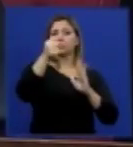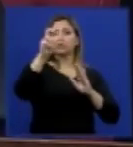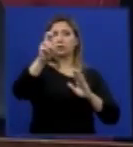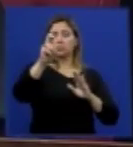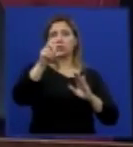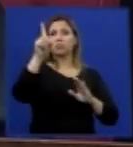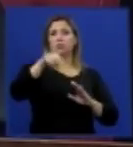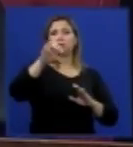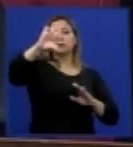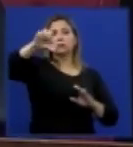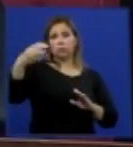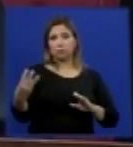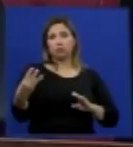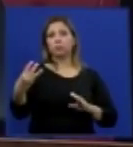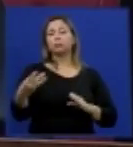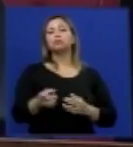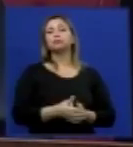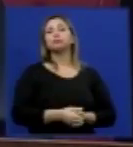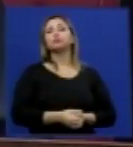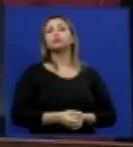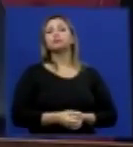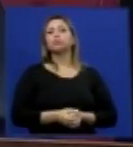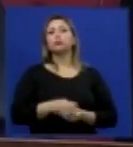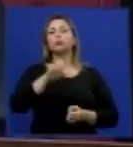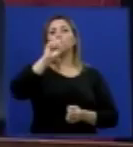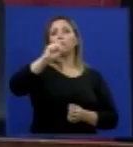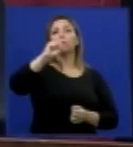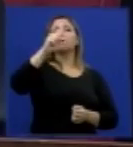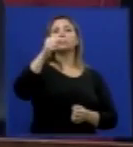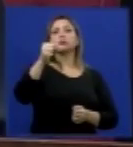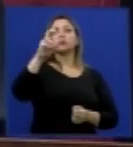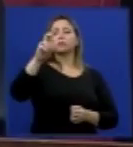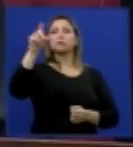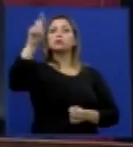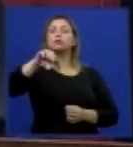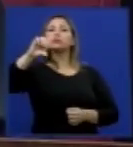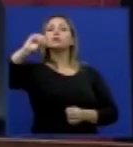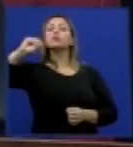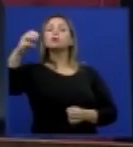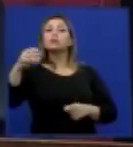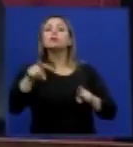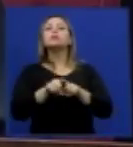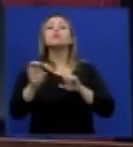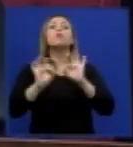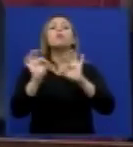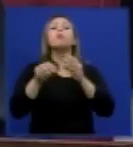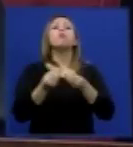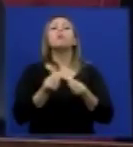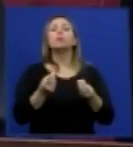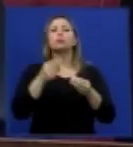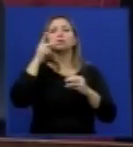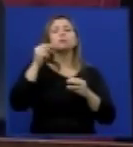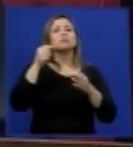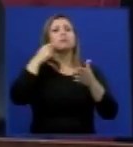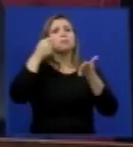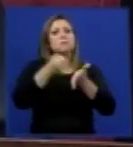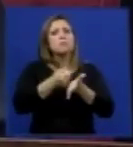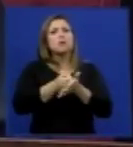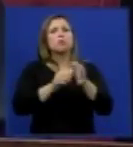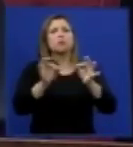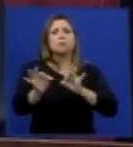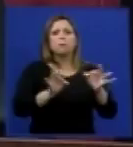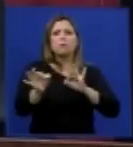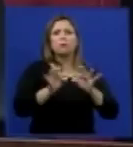de 1993, Decreto 875 de 93, o Brasil ratificou a Convenção de